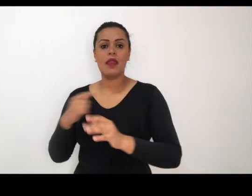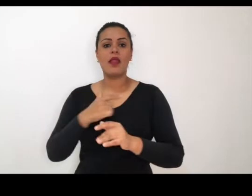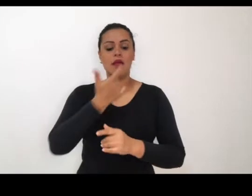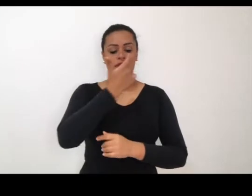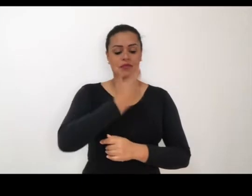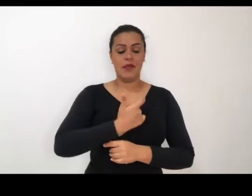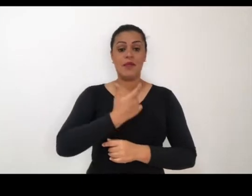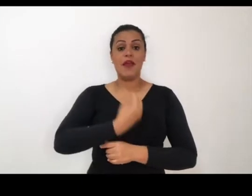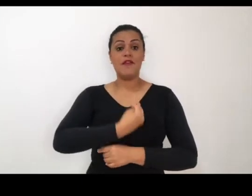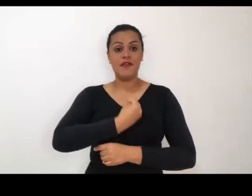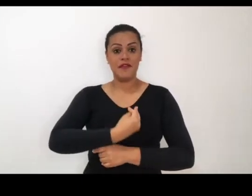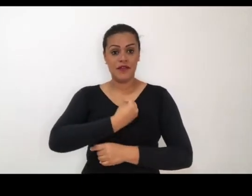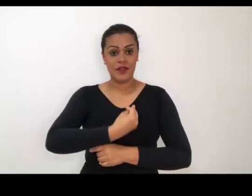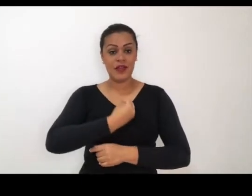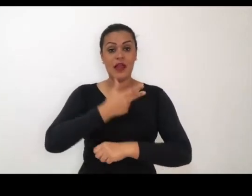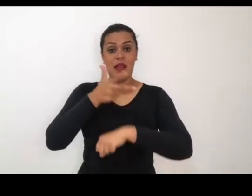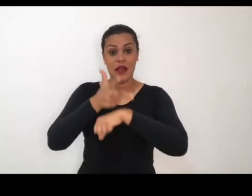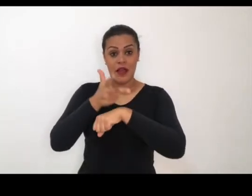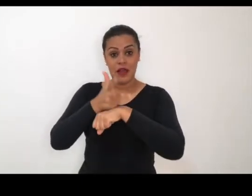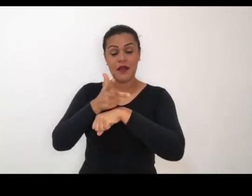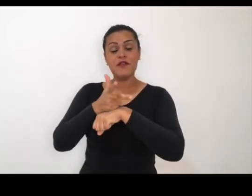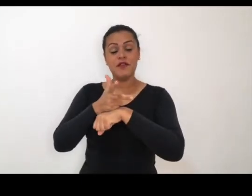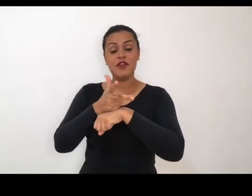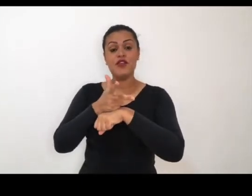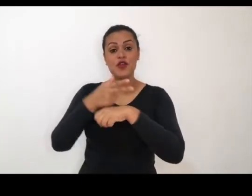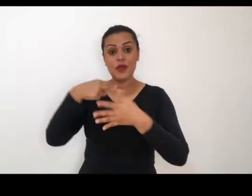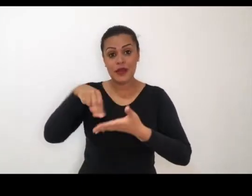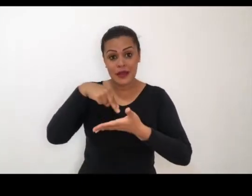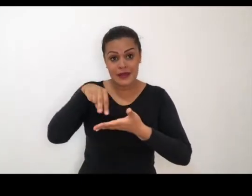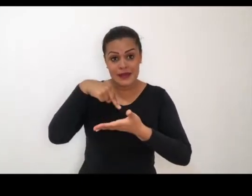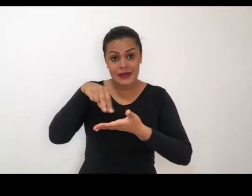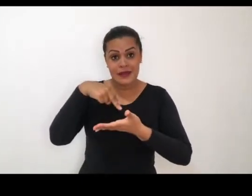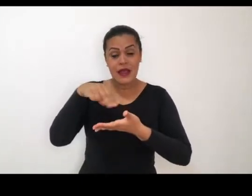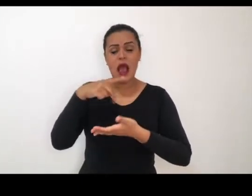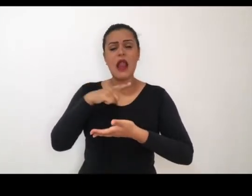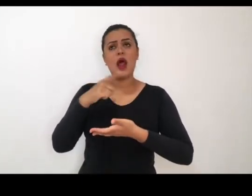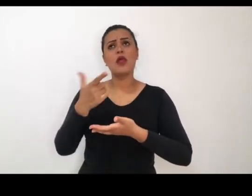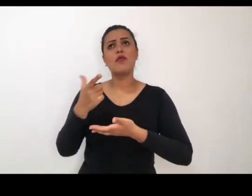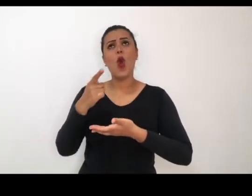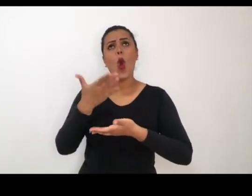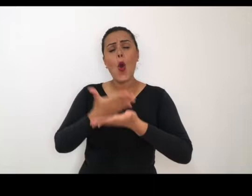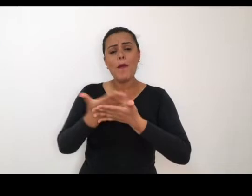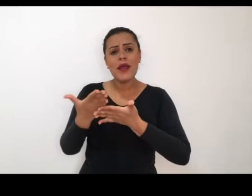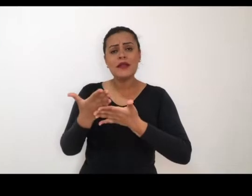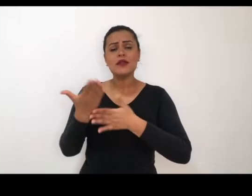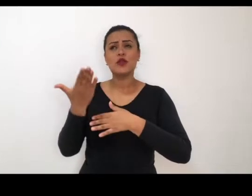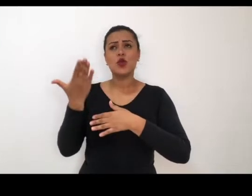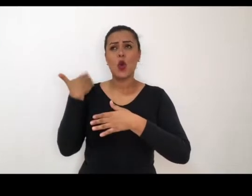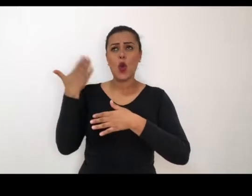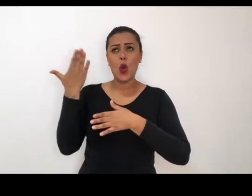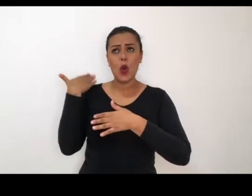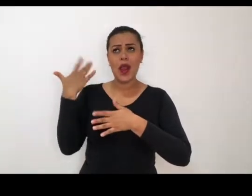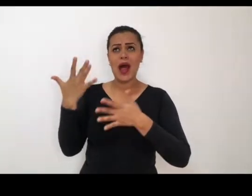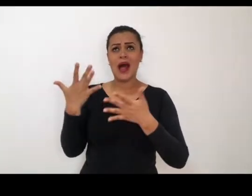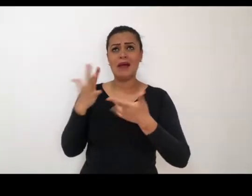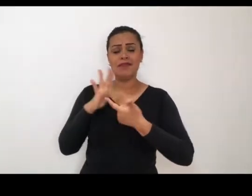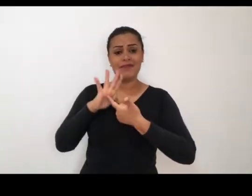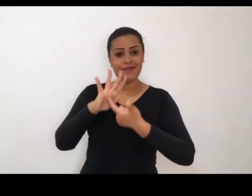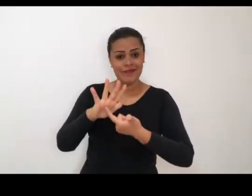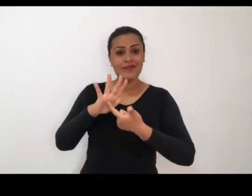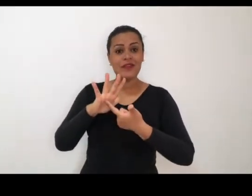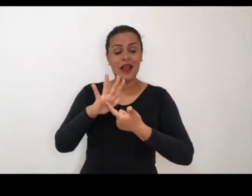na realidade, ela começou ainda com espetáculos de dança, né, que eram